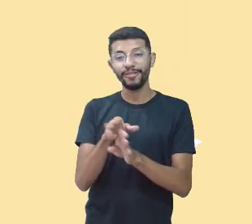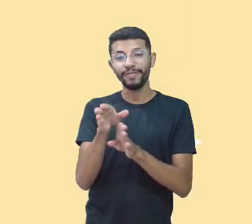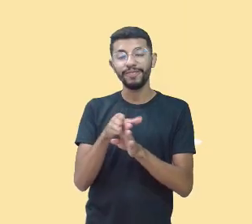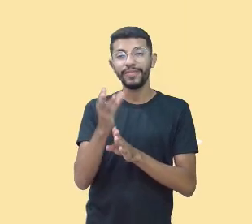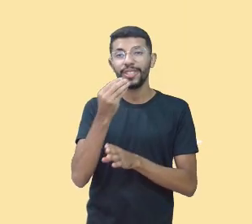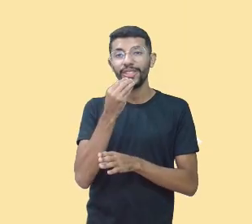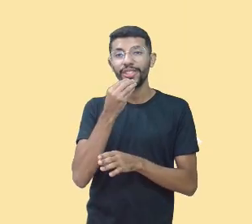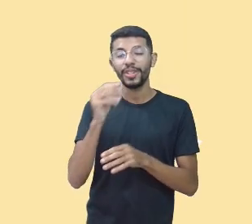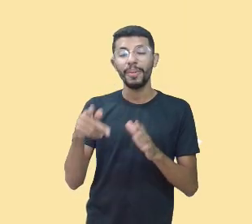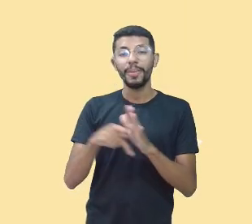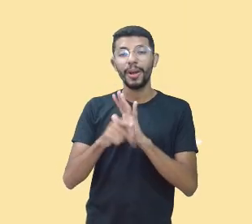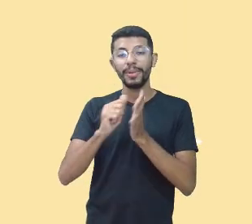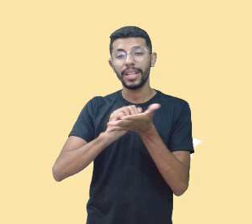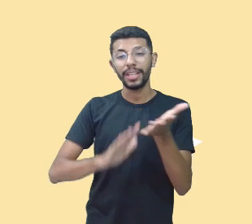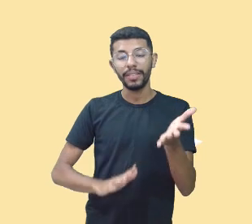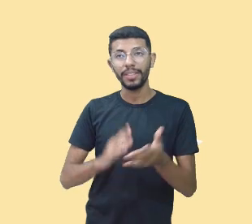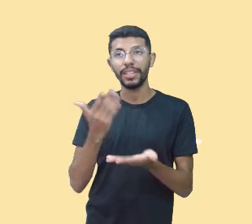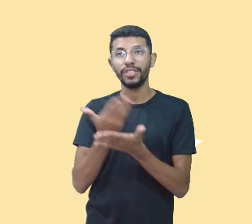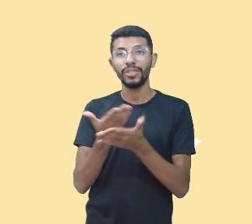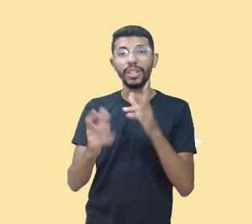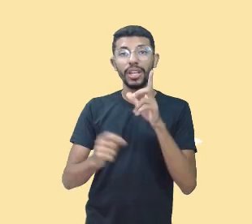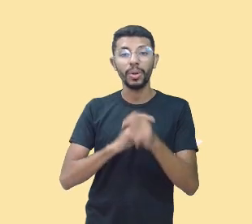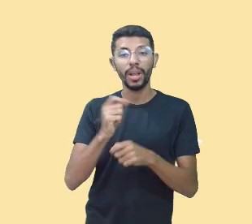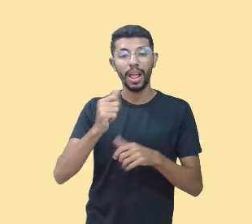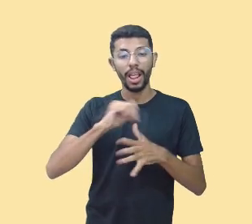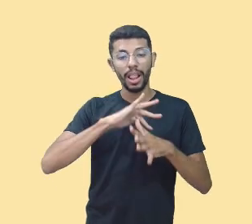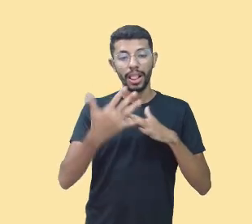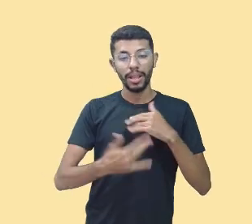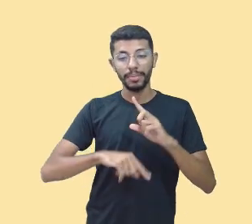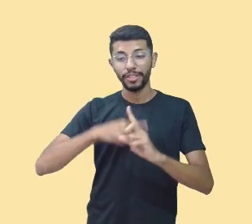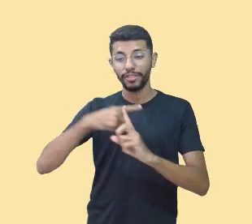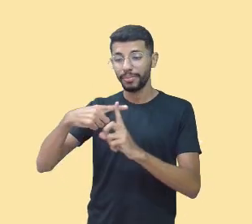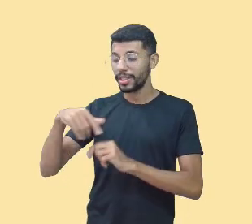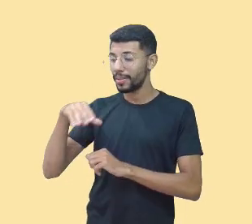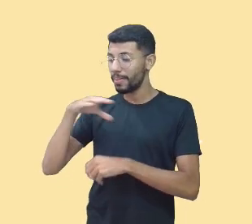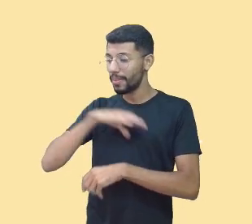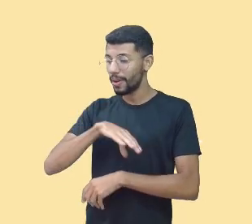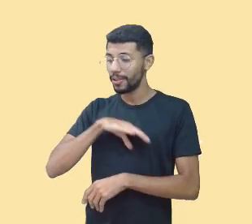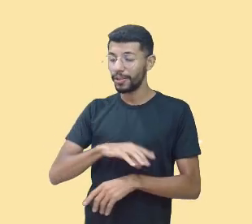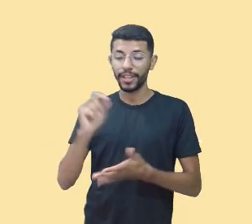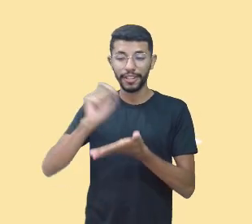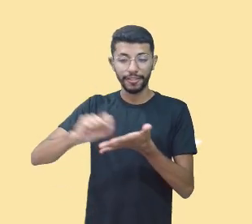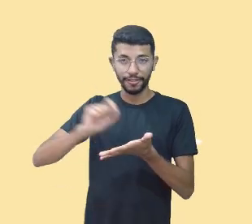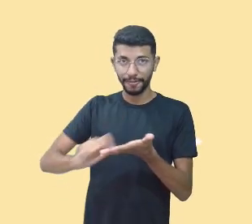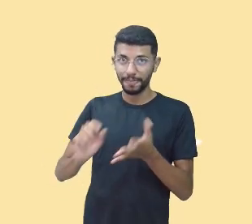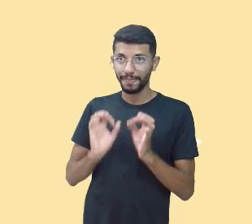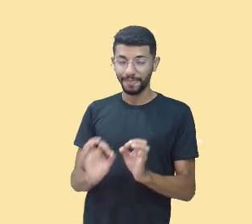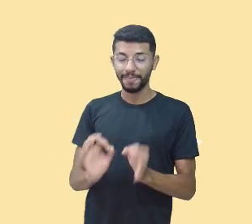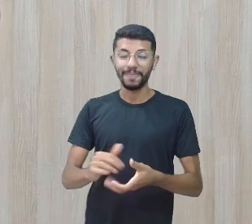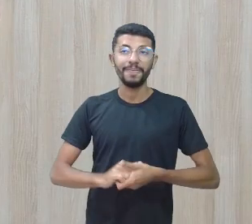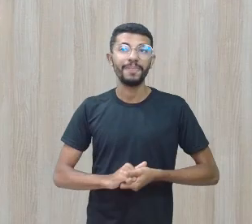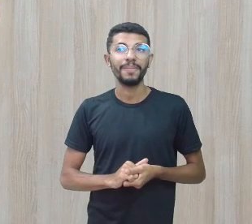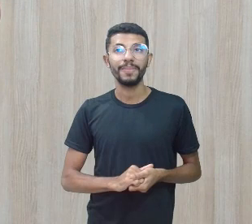atividades, trabalhando Libras e trabalhando português na modalidade escrita.